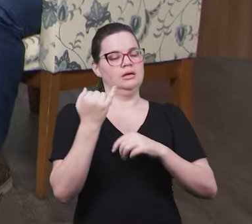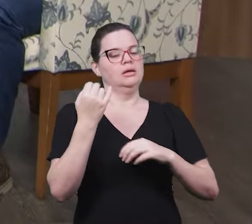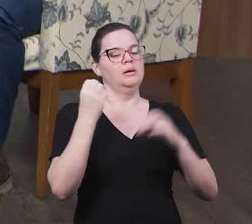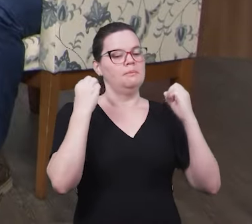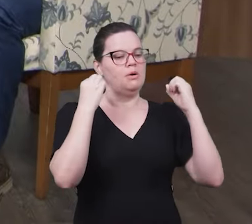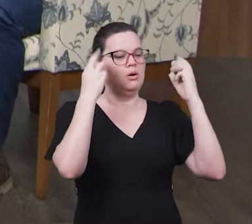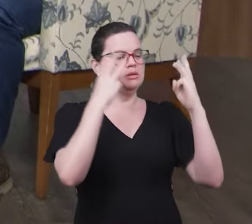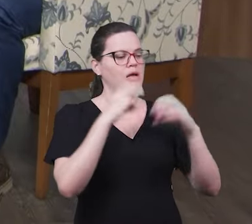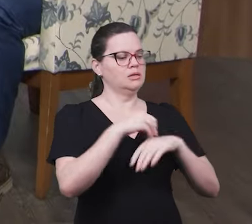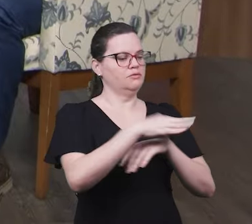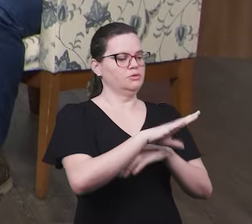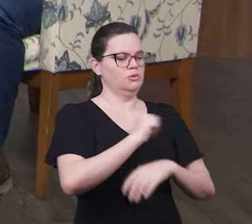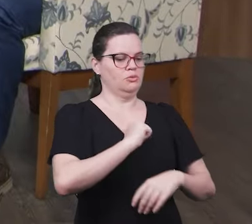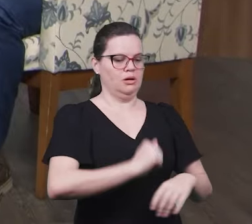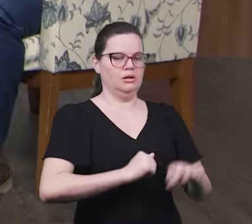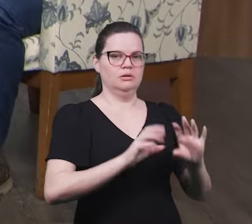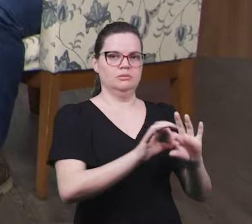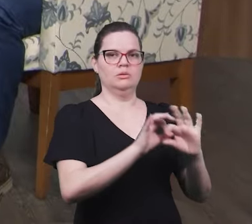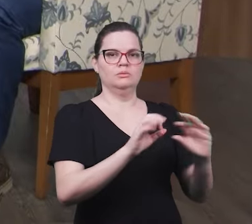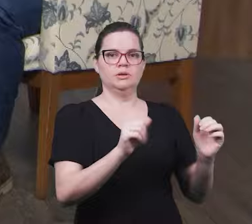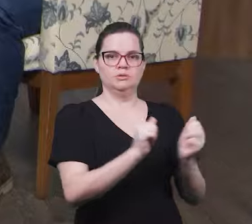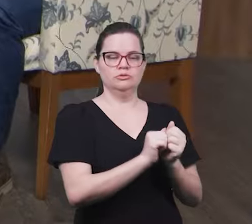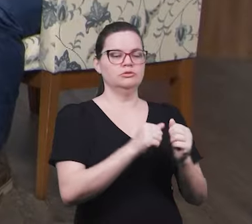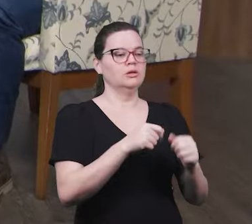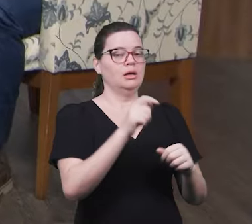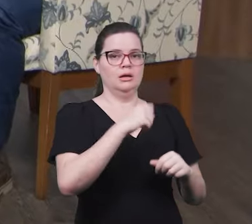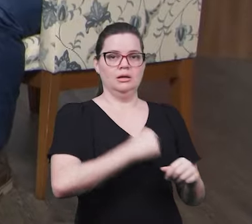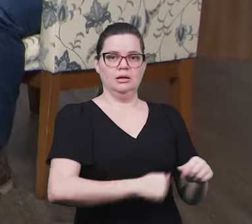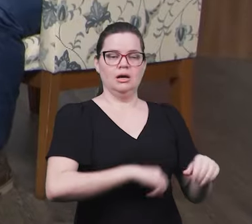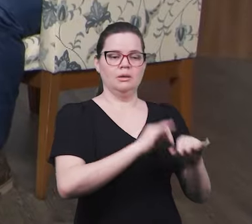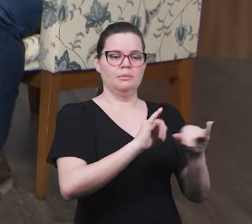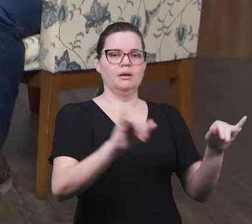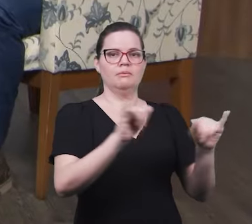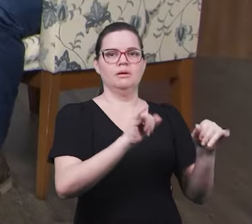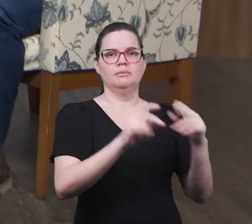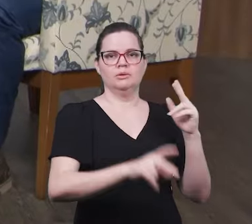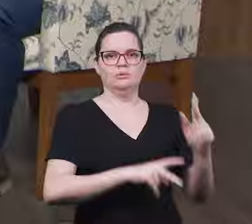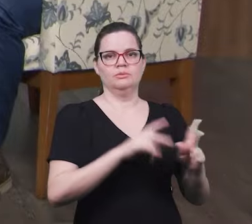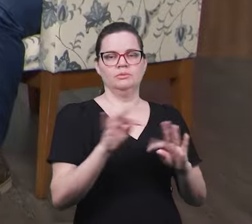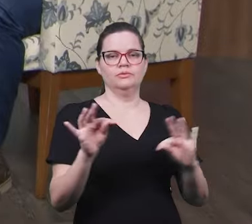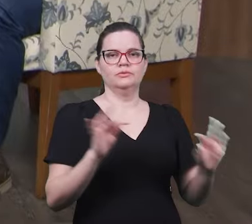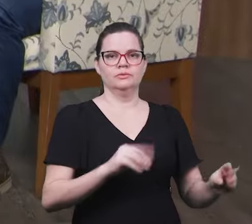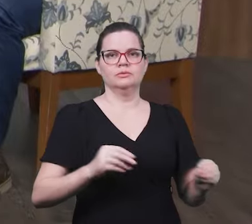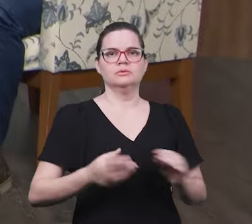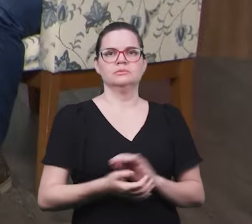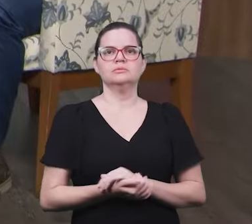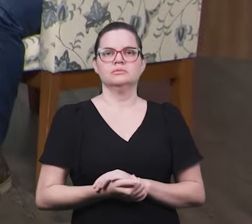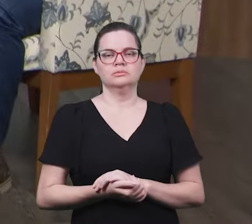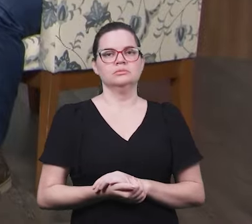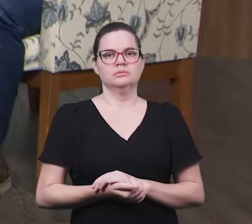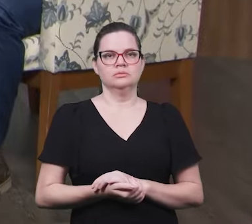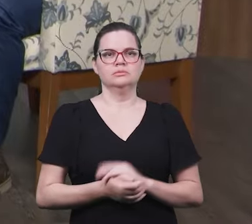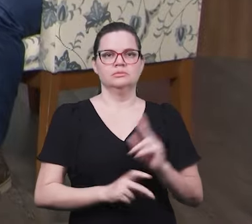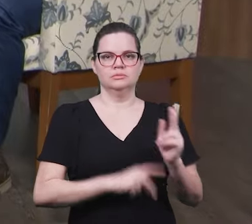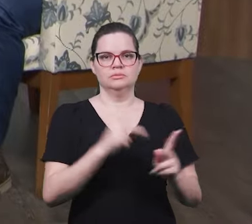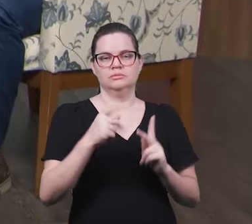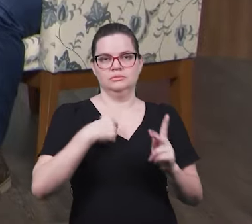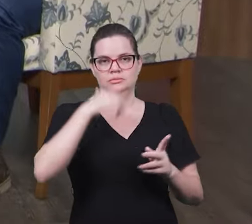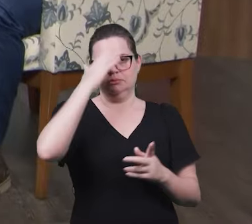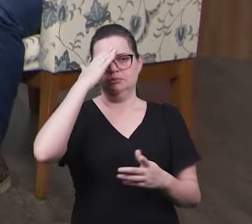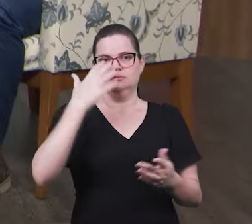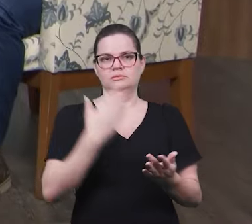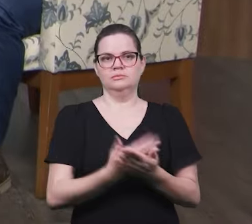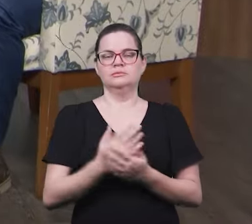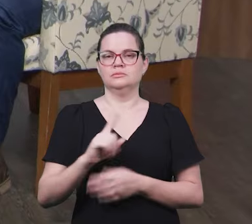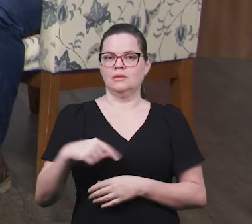com Moisés, comunhão com aquele que havia lhe dado. É o perfil do discípulo de Jesus. Exato, e portanto o povo creu. Então, essa é